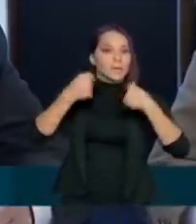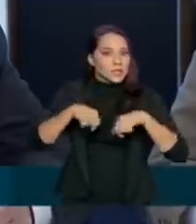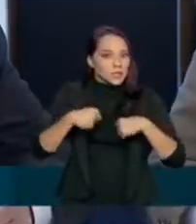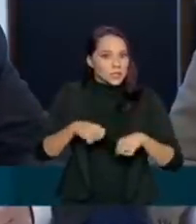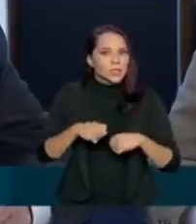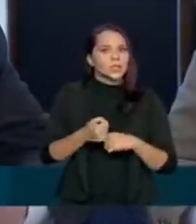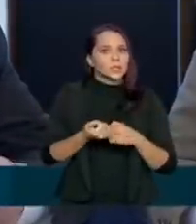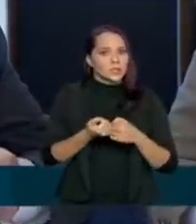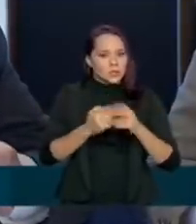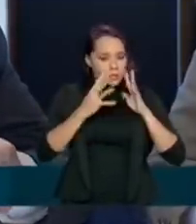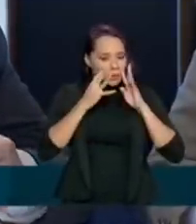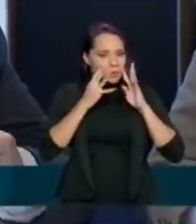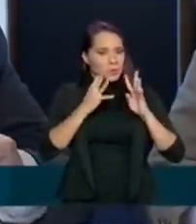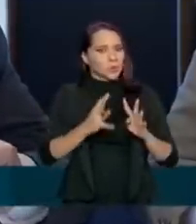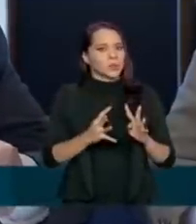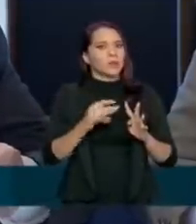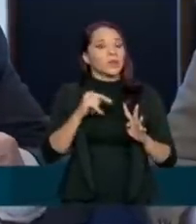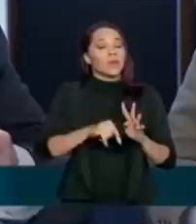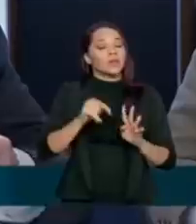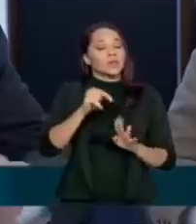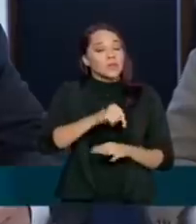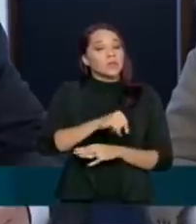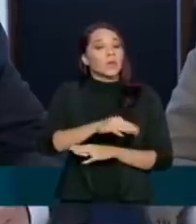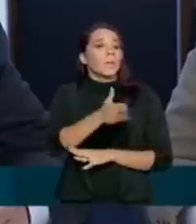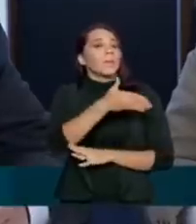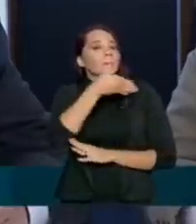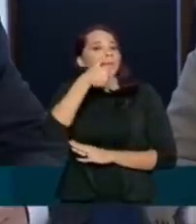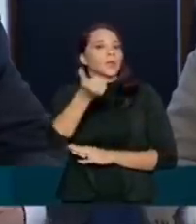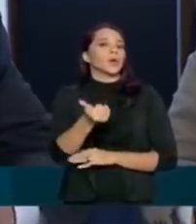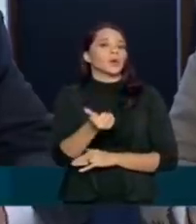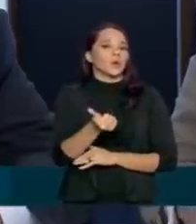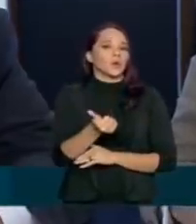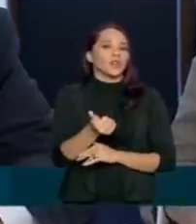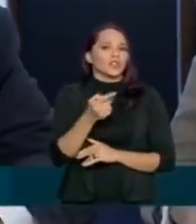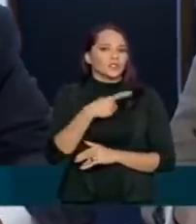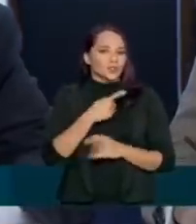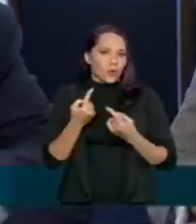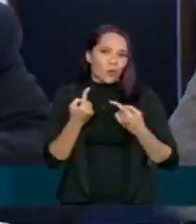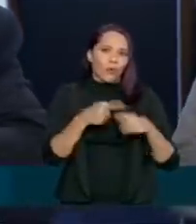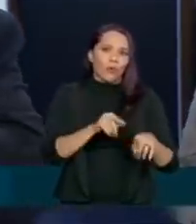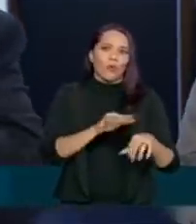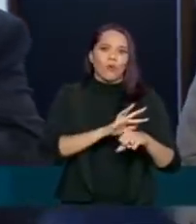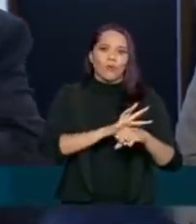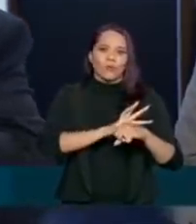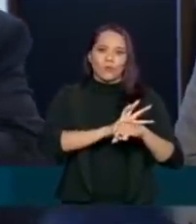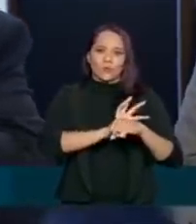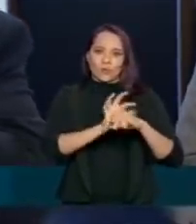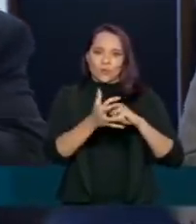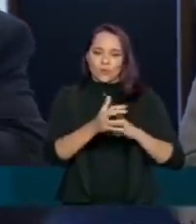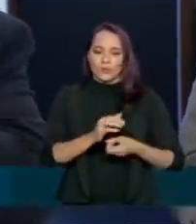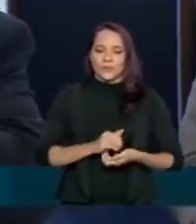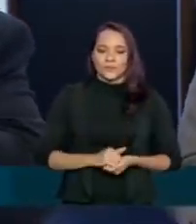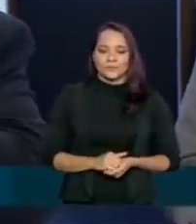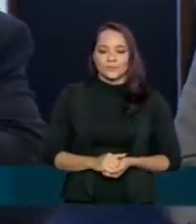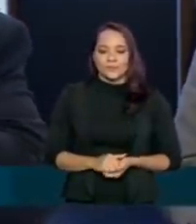é a melhor forma de combater a doença. Pode ir.